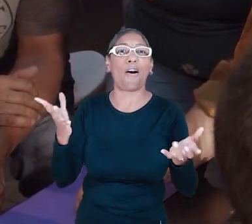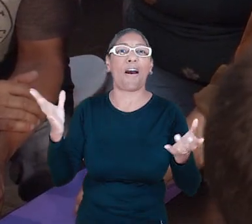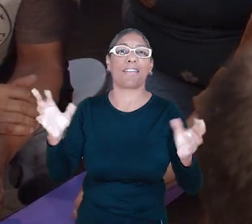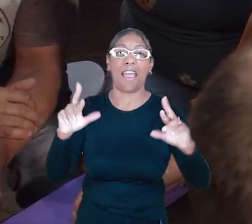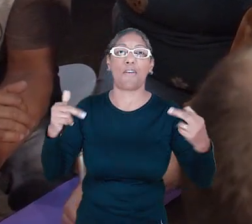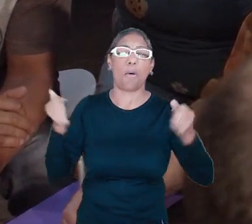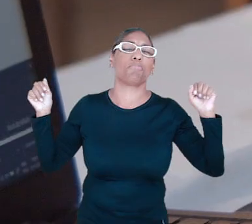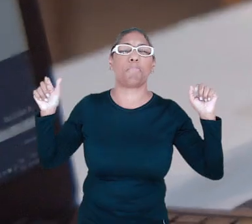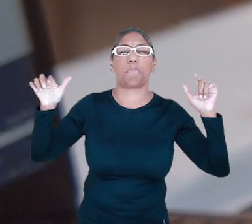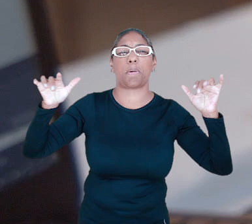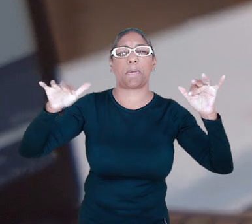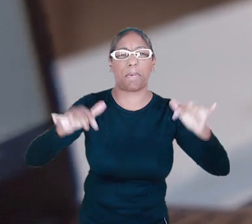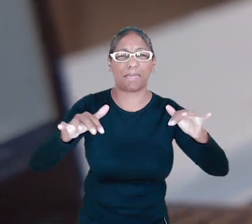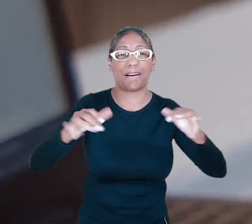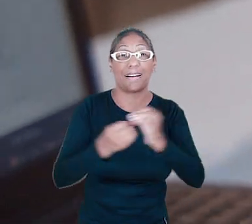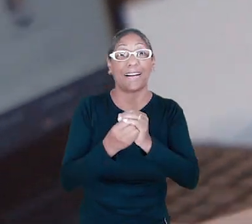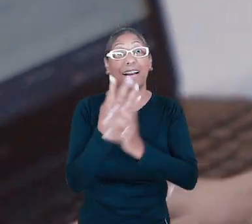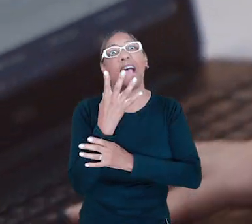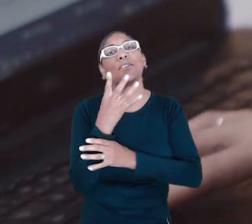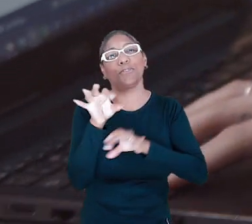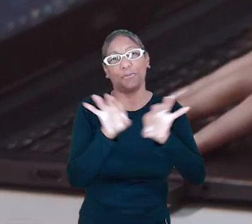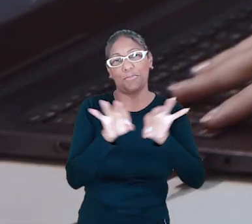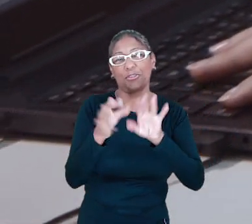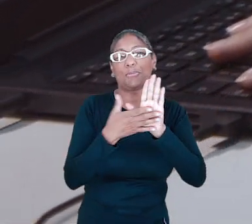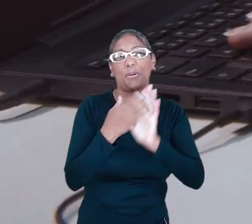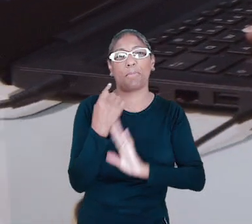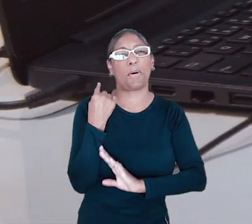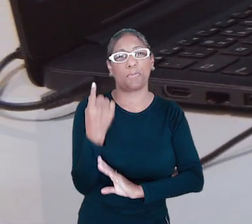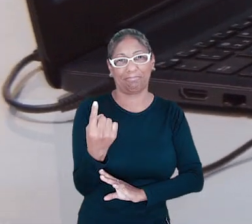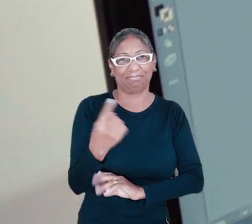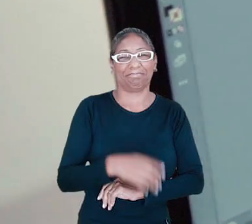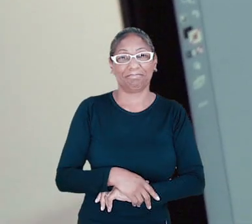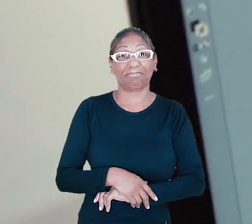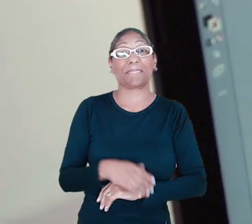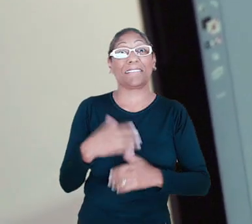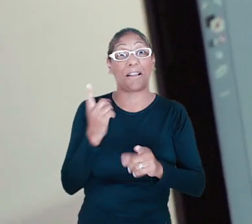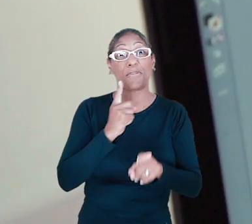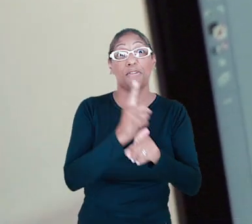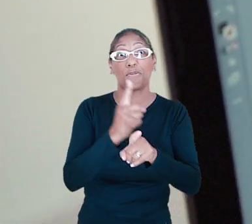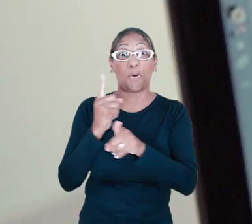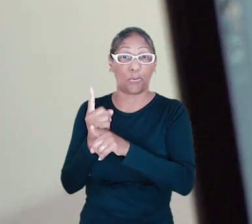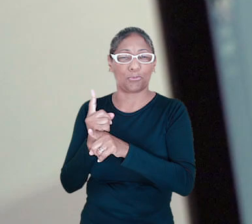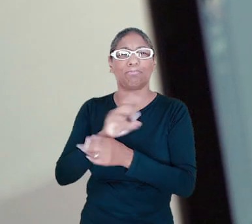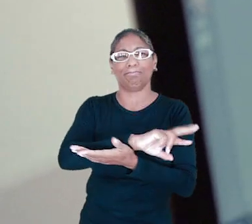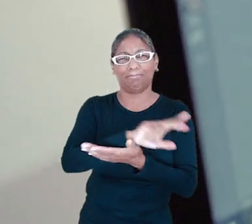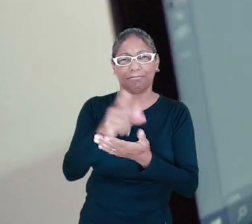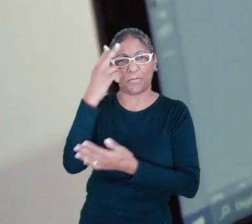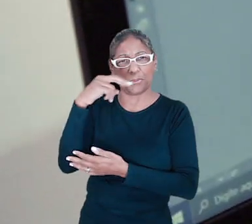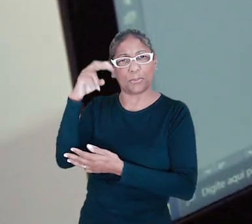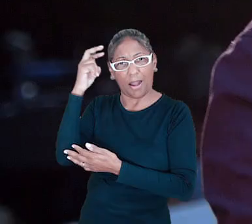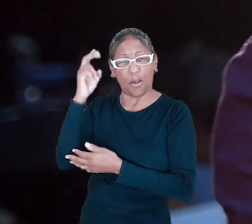reunidas. Tá todo mundo aqui, todo mundo junto, criando um projeto único. Que seria a celebração do encontro